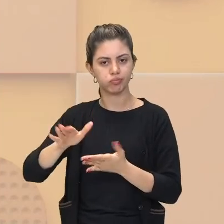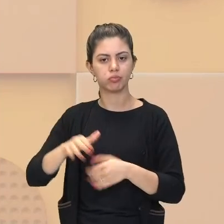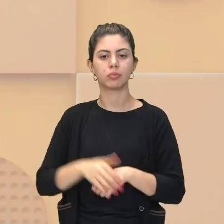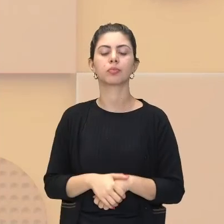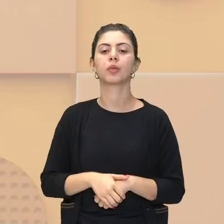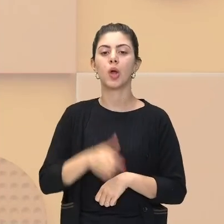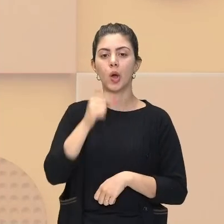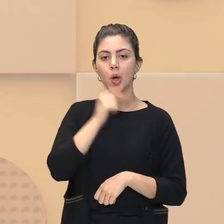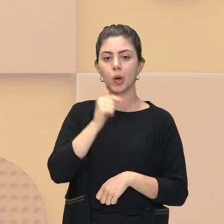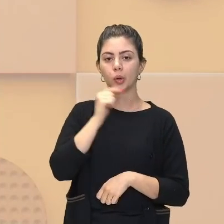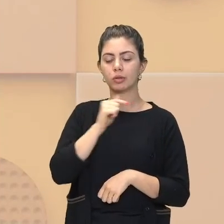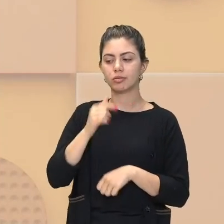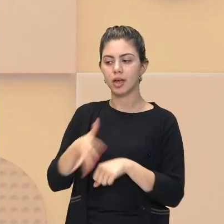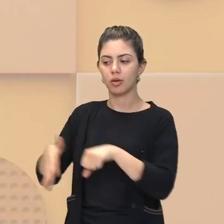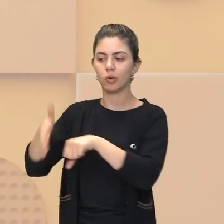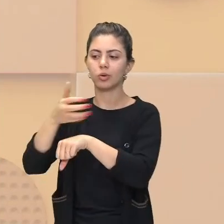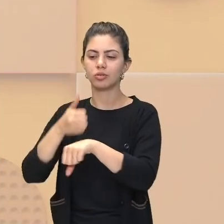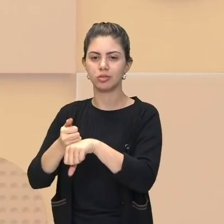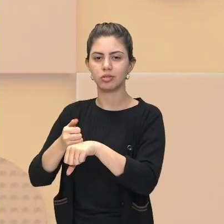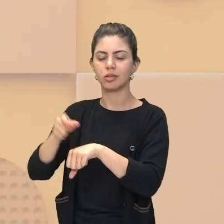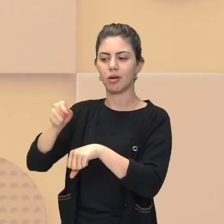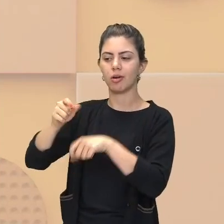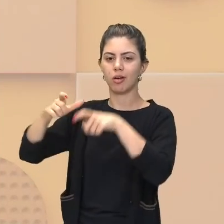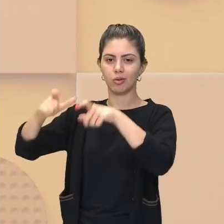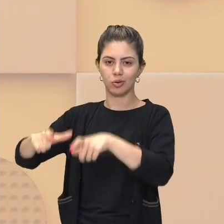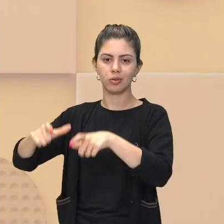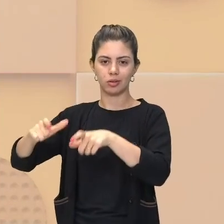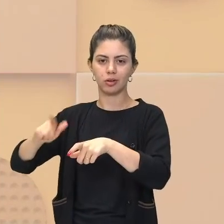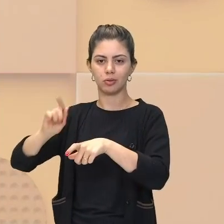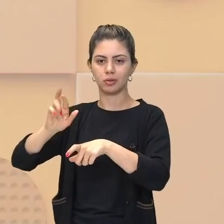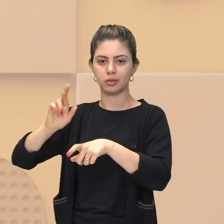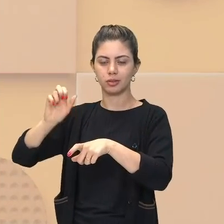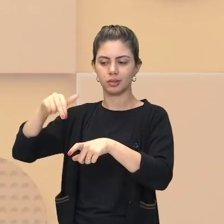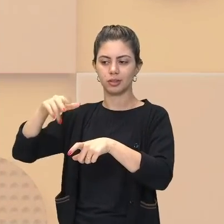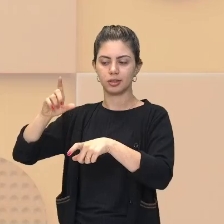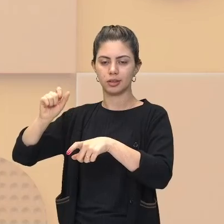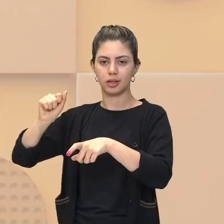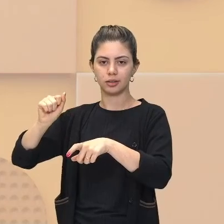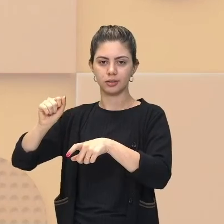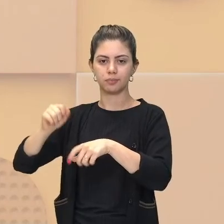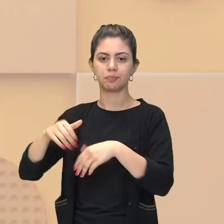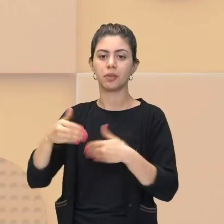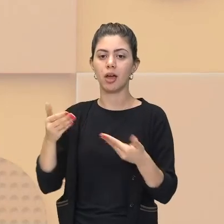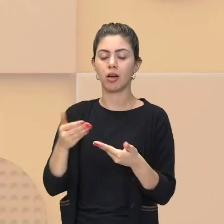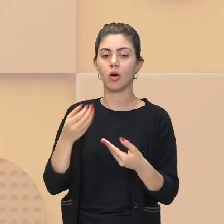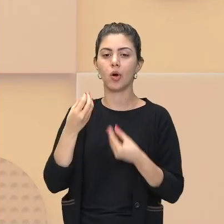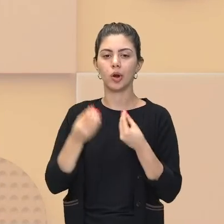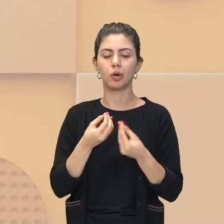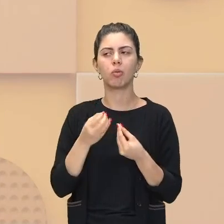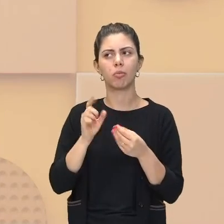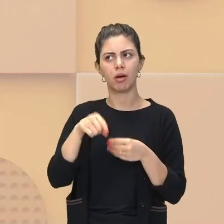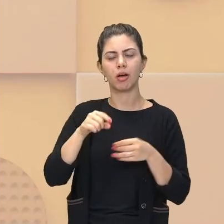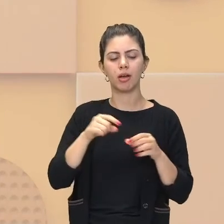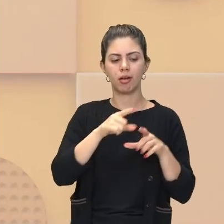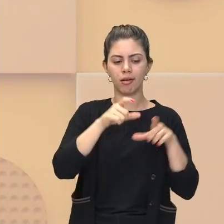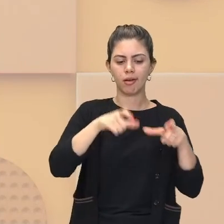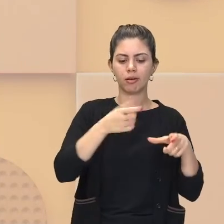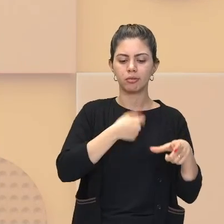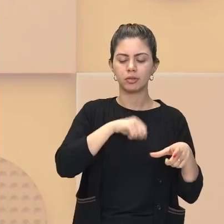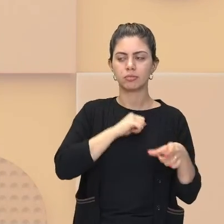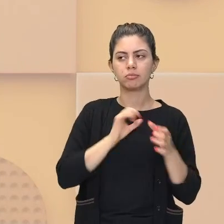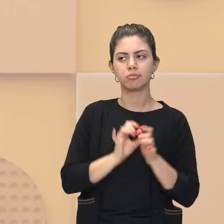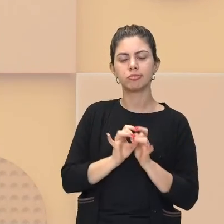reduto muçulmano que ficava ali na região de Granada. Agora ela está mais livre